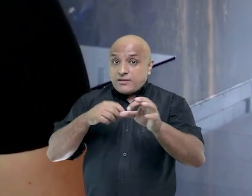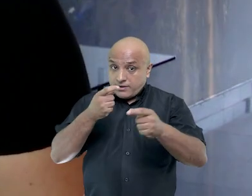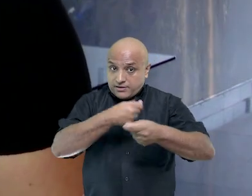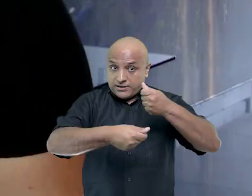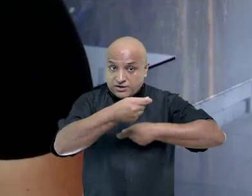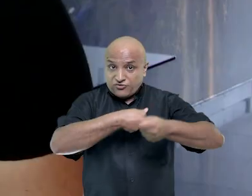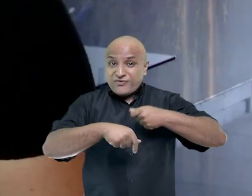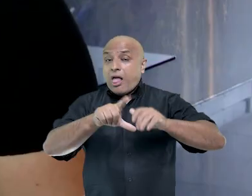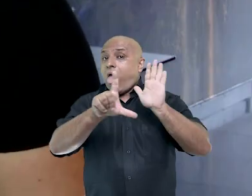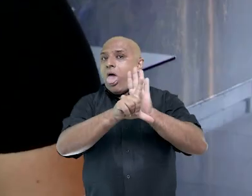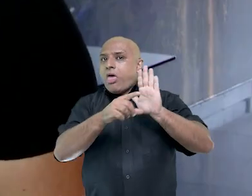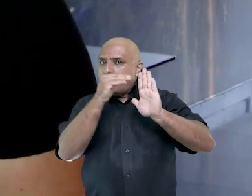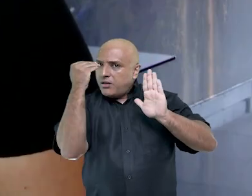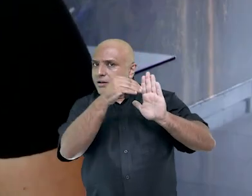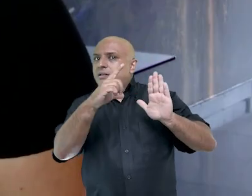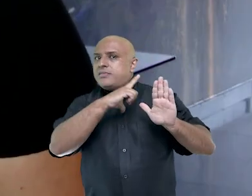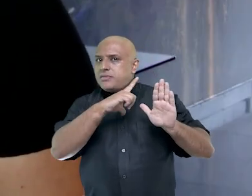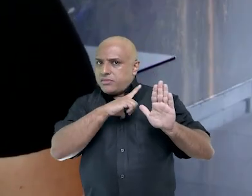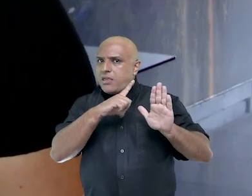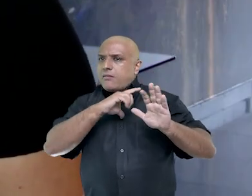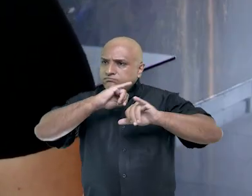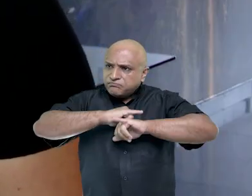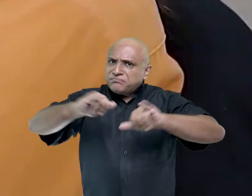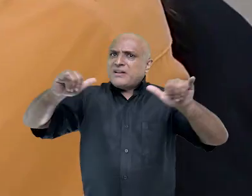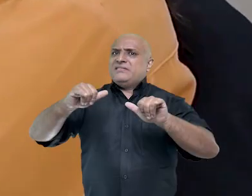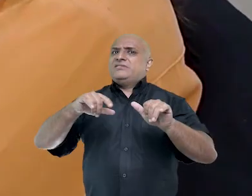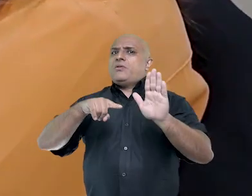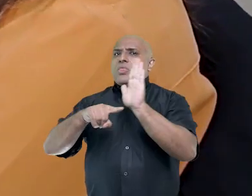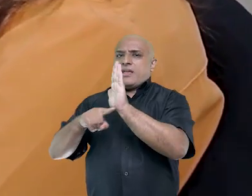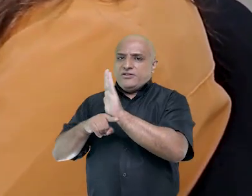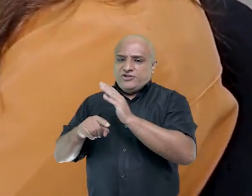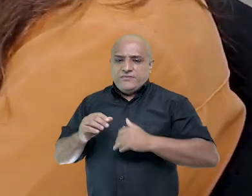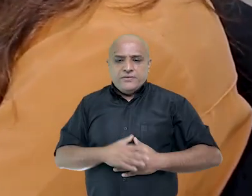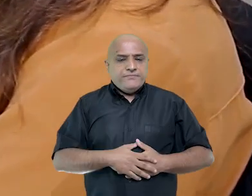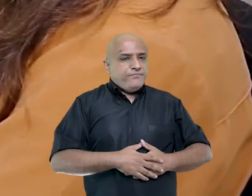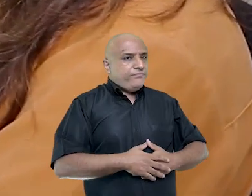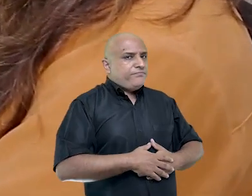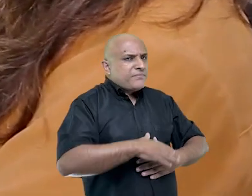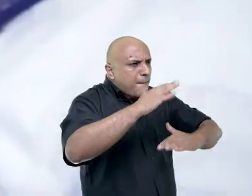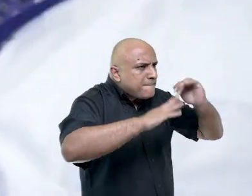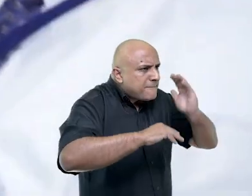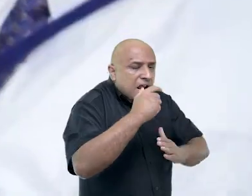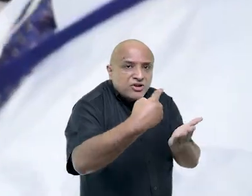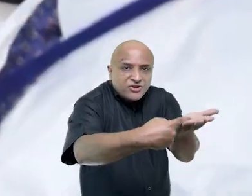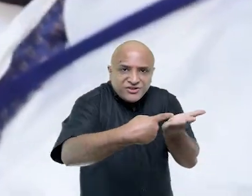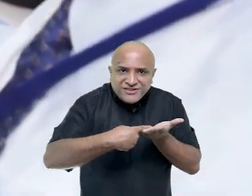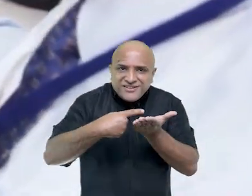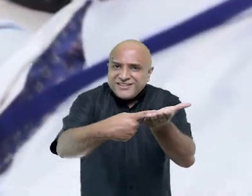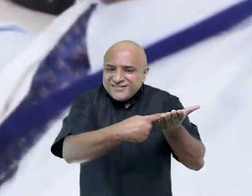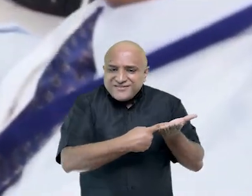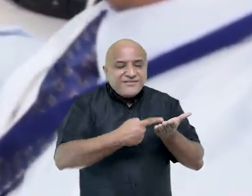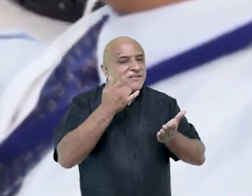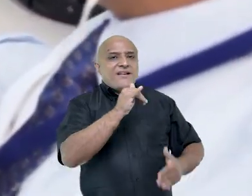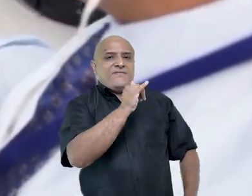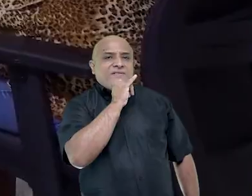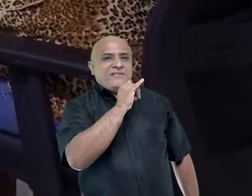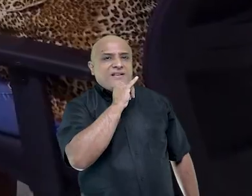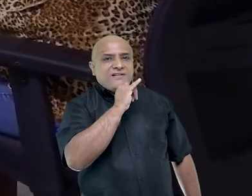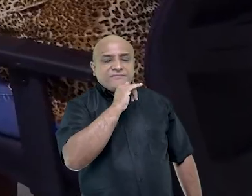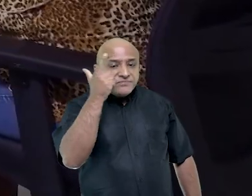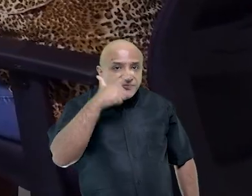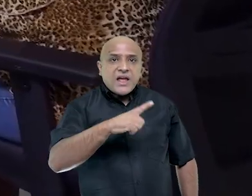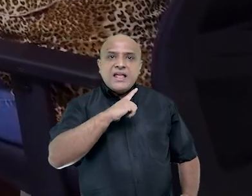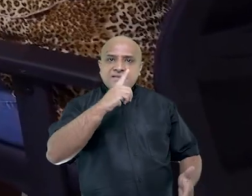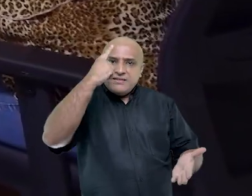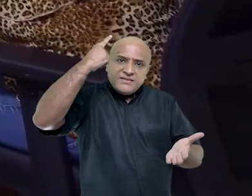econômica ilegal ela tenha alguma repercussão negativa. A prática da conciliação veio para conferir execuibilidade